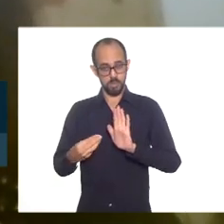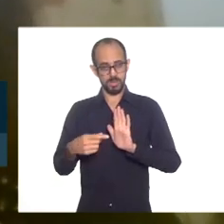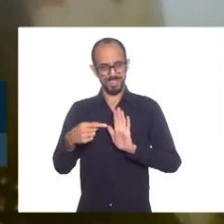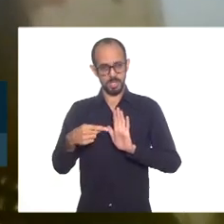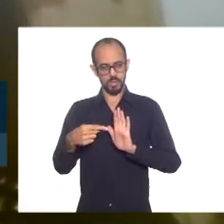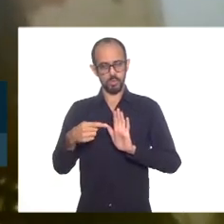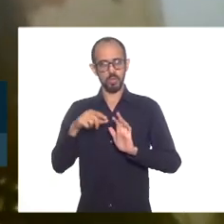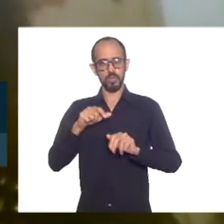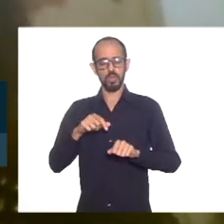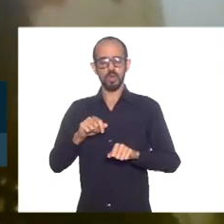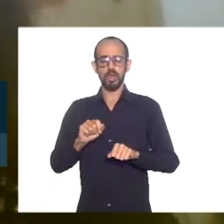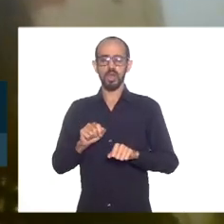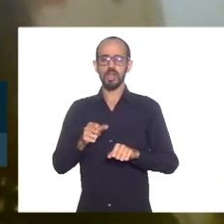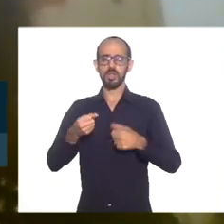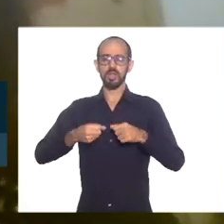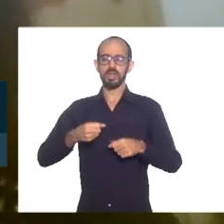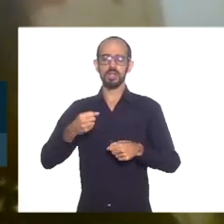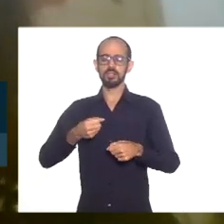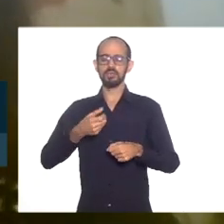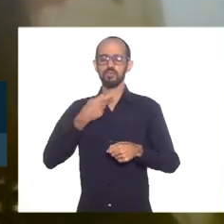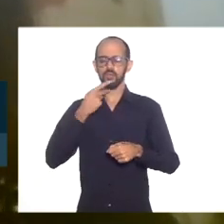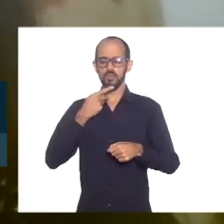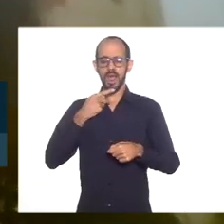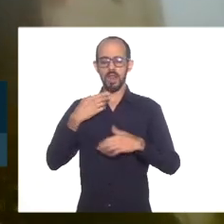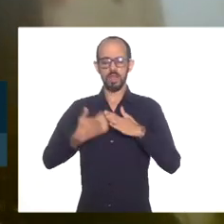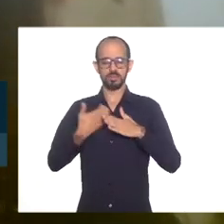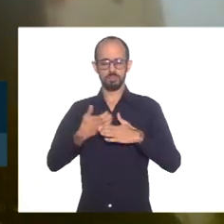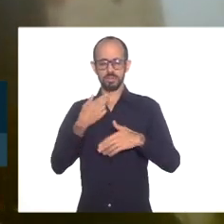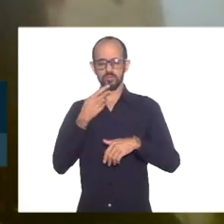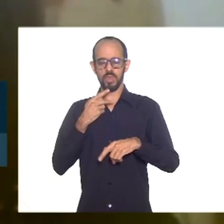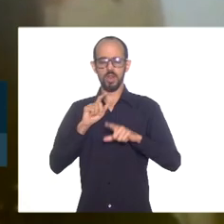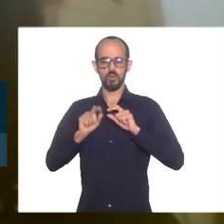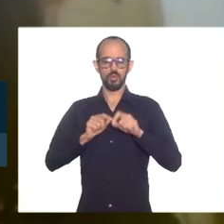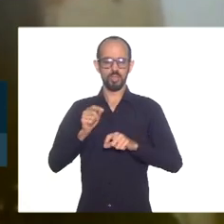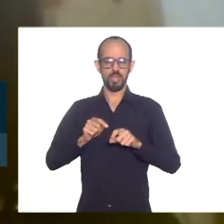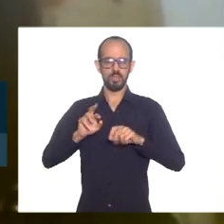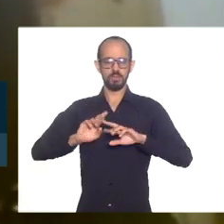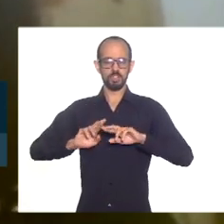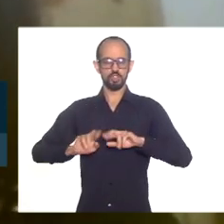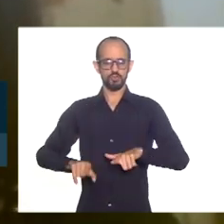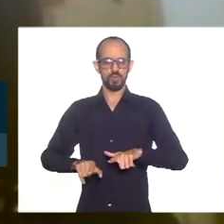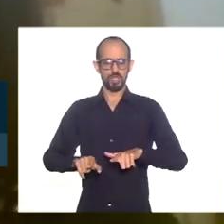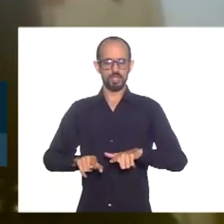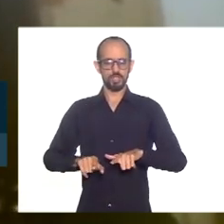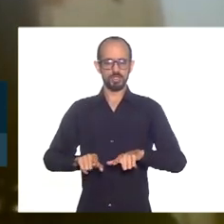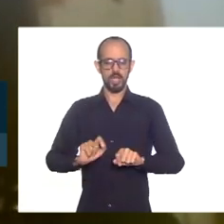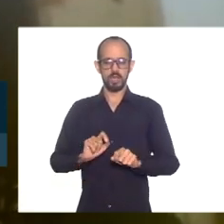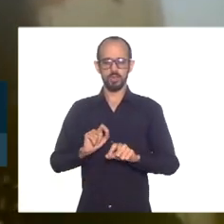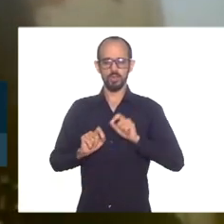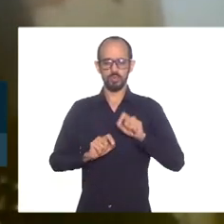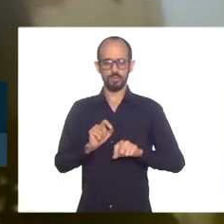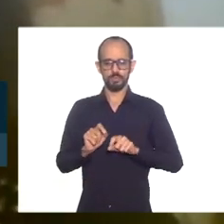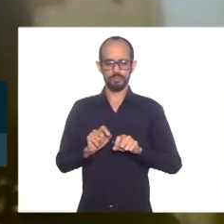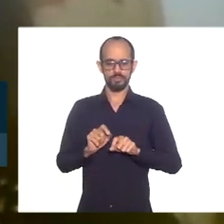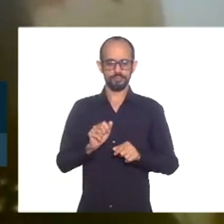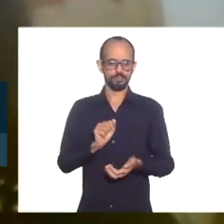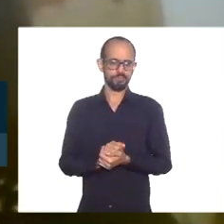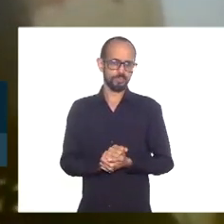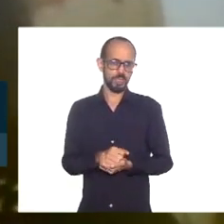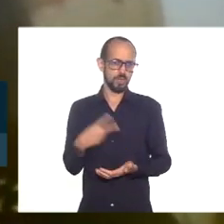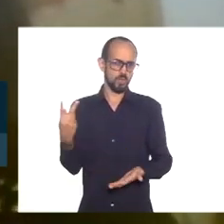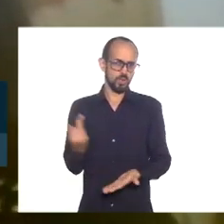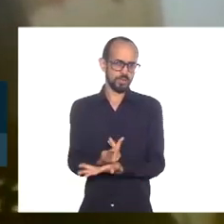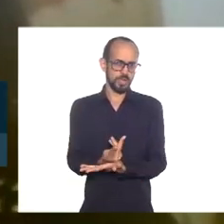tem sido alegado ao longo do tempo também uma diferença muito grande ocorrida